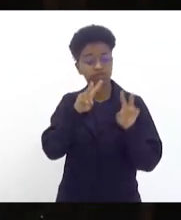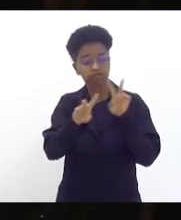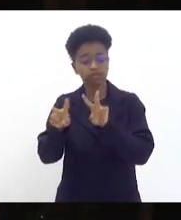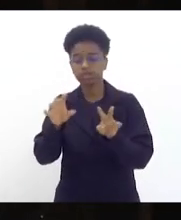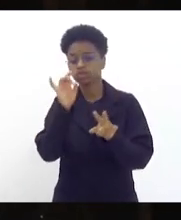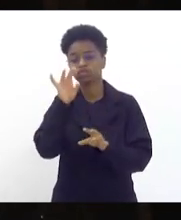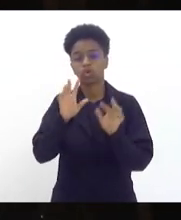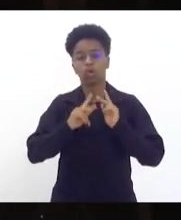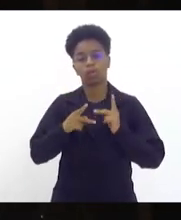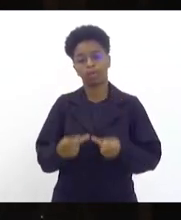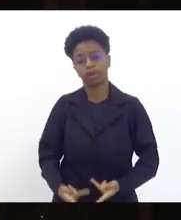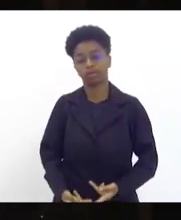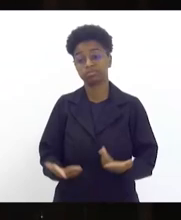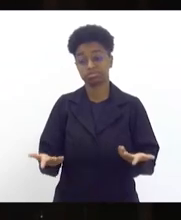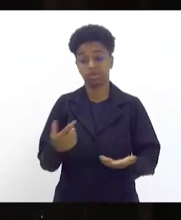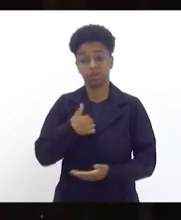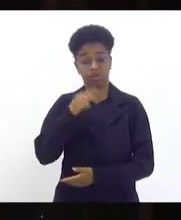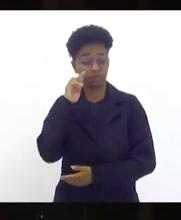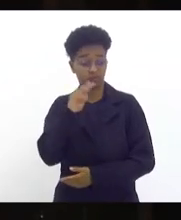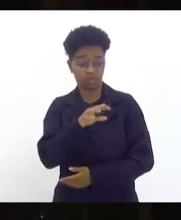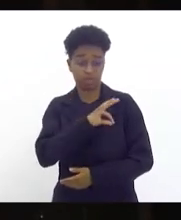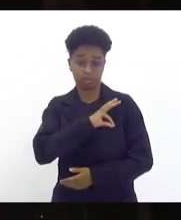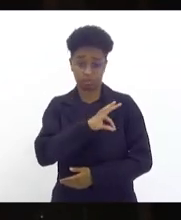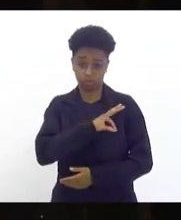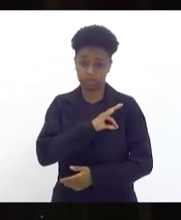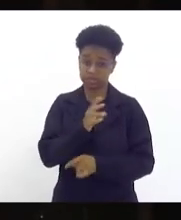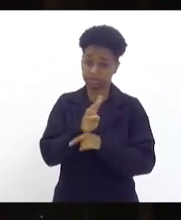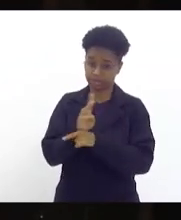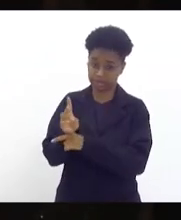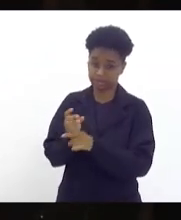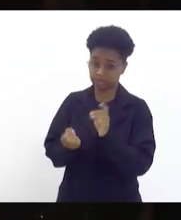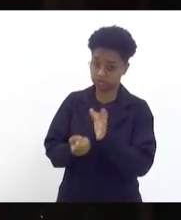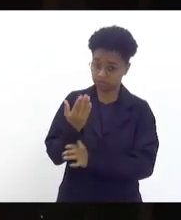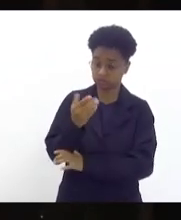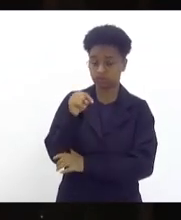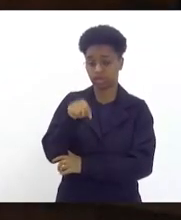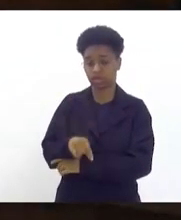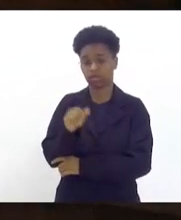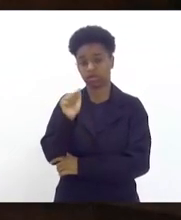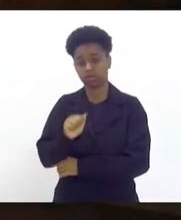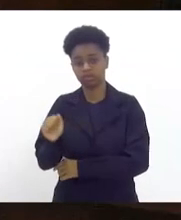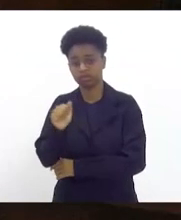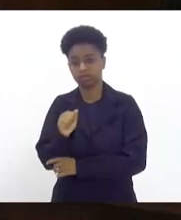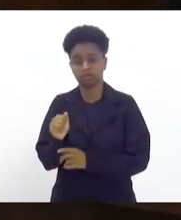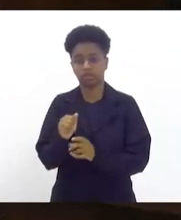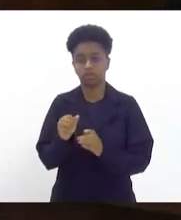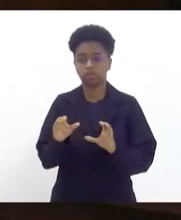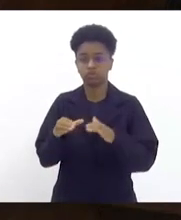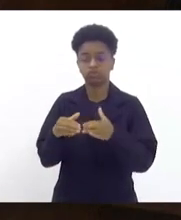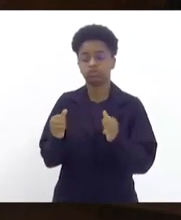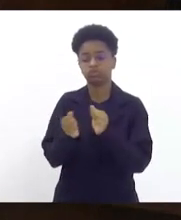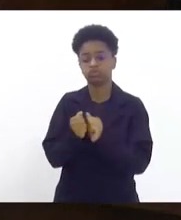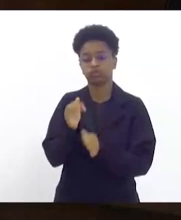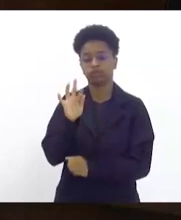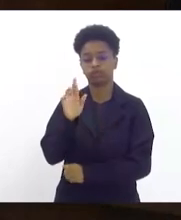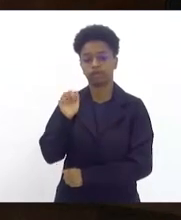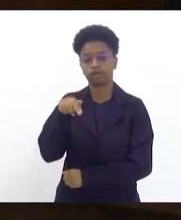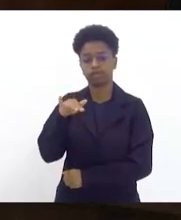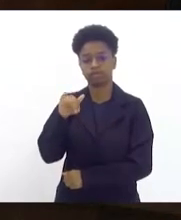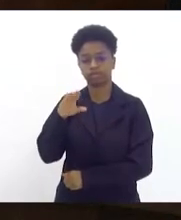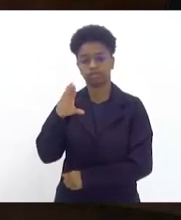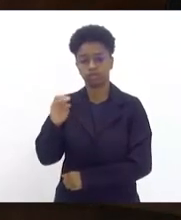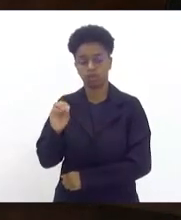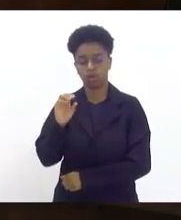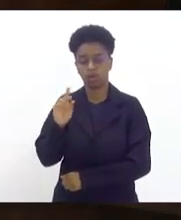sempre vejo eu vi a polícia presente nascer na associação comercial do Rio de Janeiro com Dr Francisco horta estava